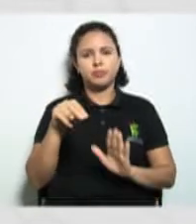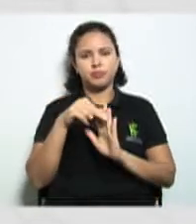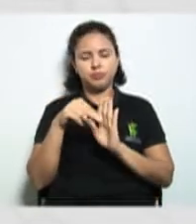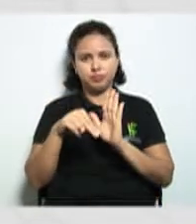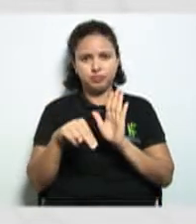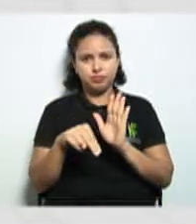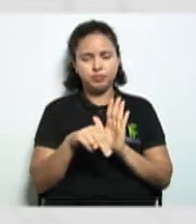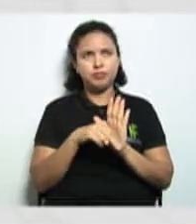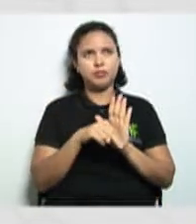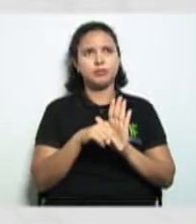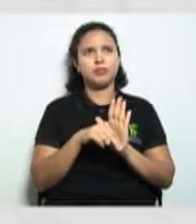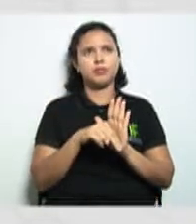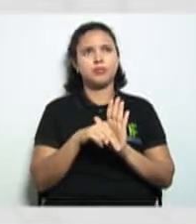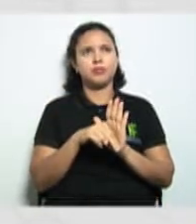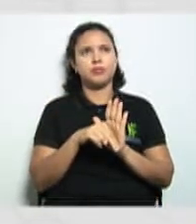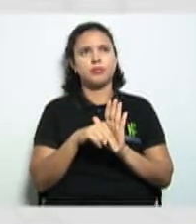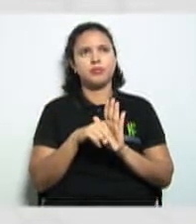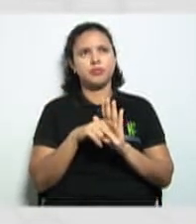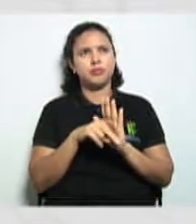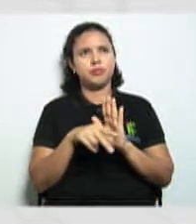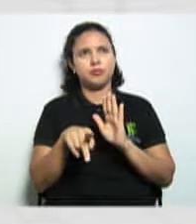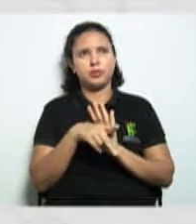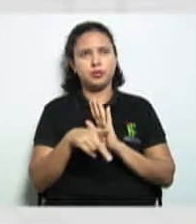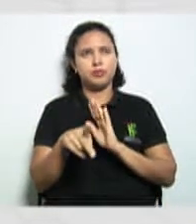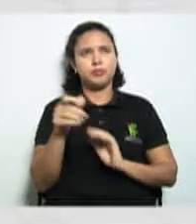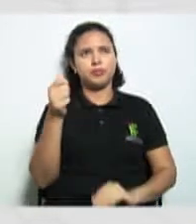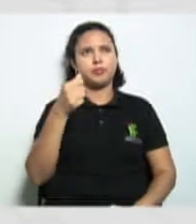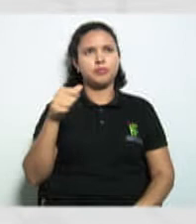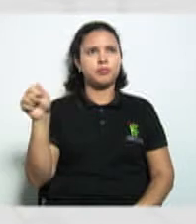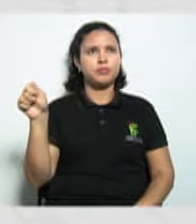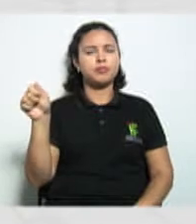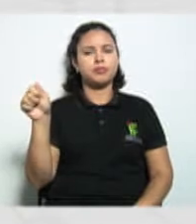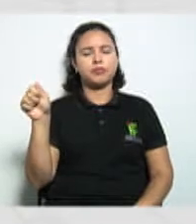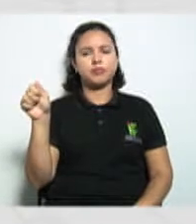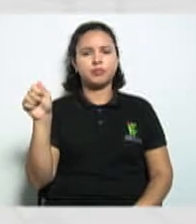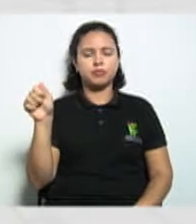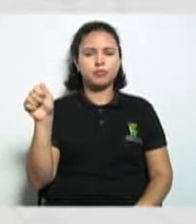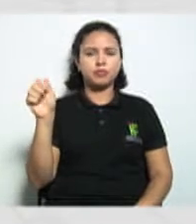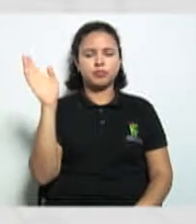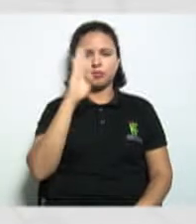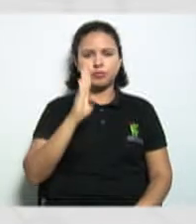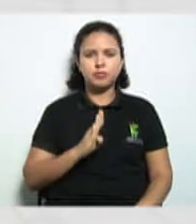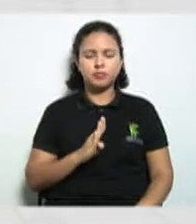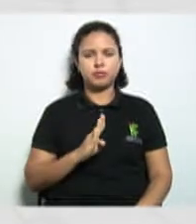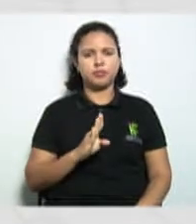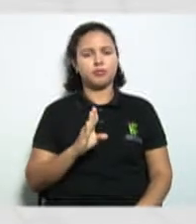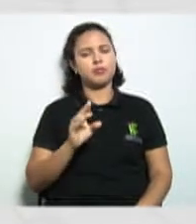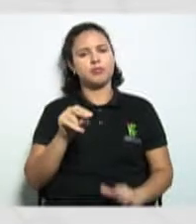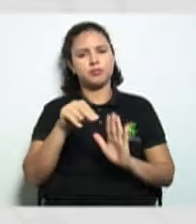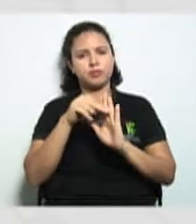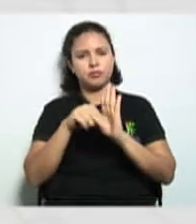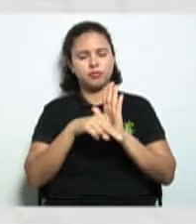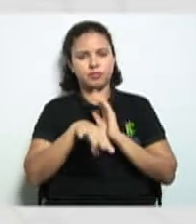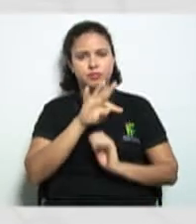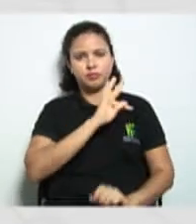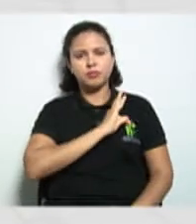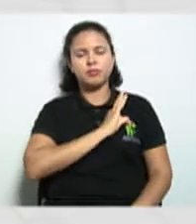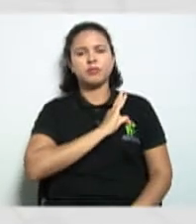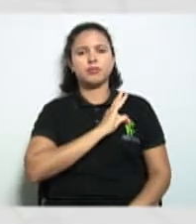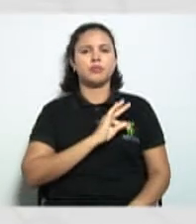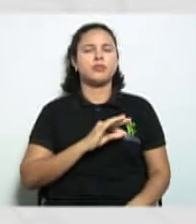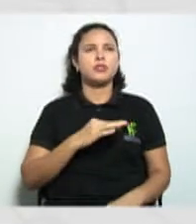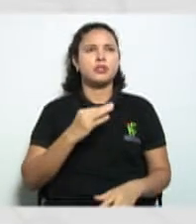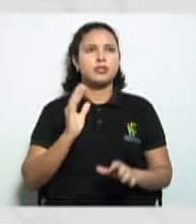normas, né, estabelecidas pela ABNT, né, que é a Associação Brasileira de Normas Técnicas. Aqui